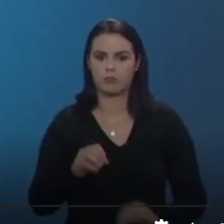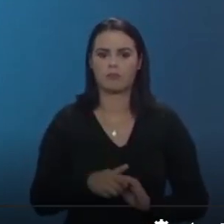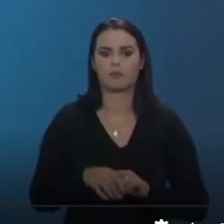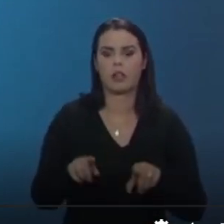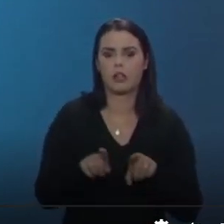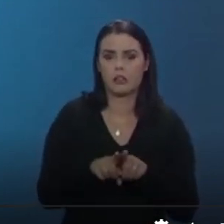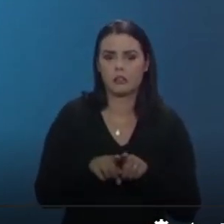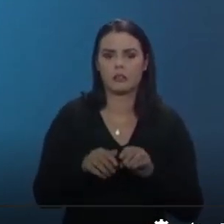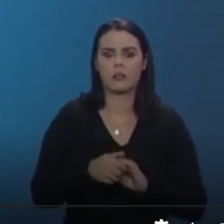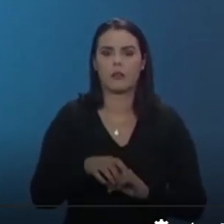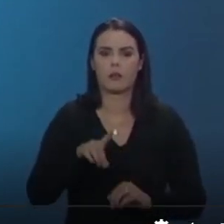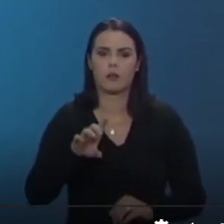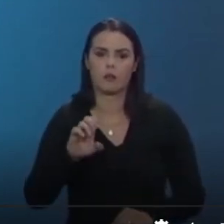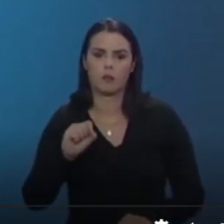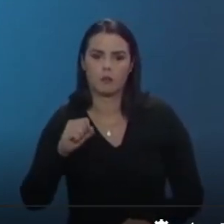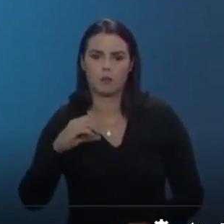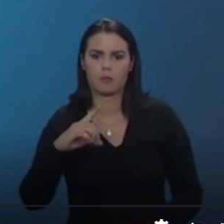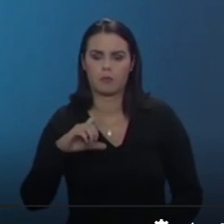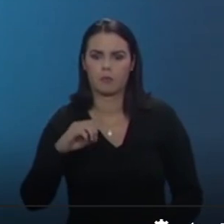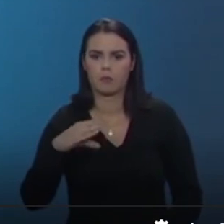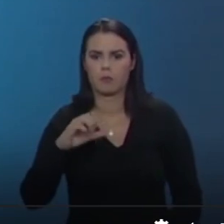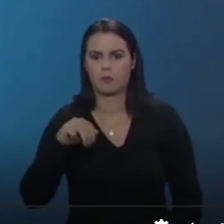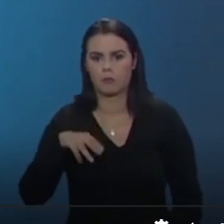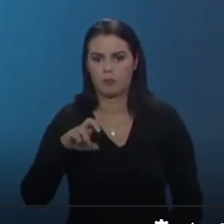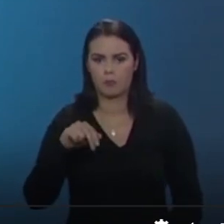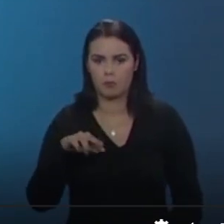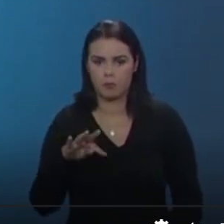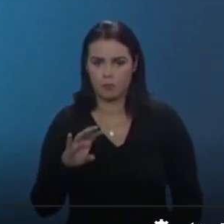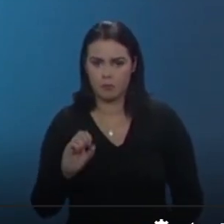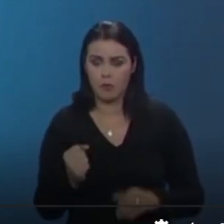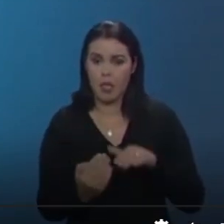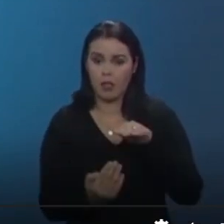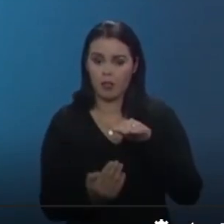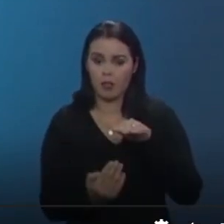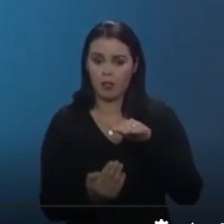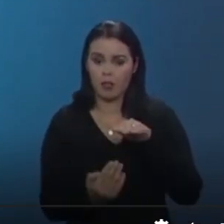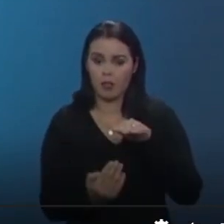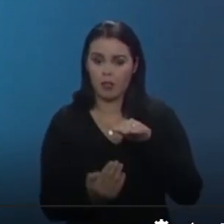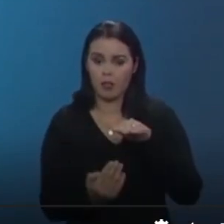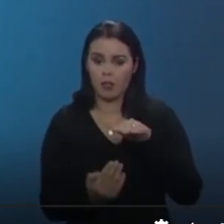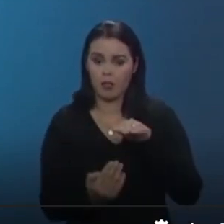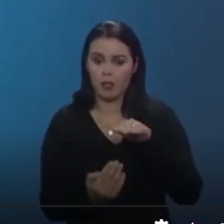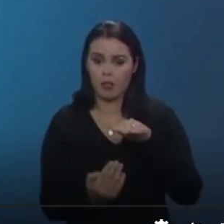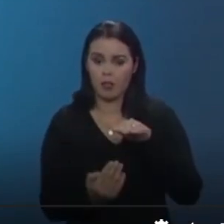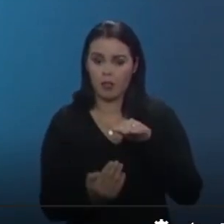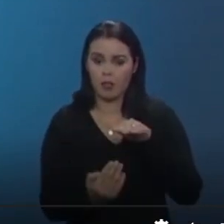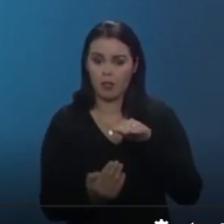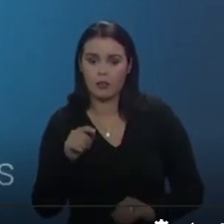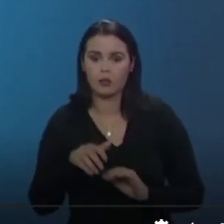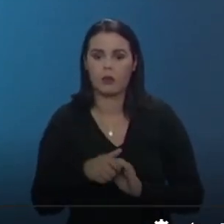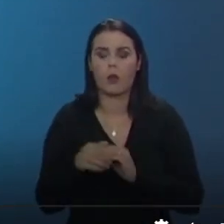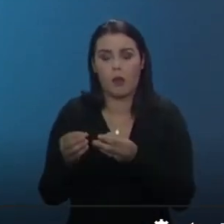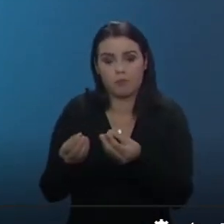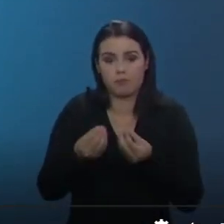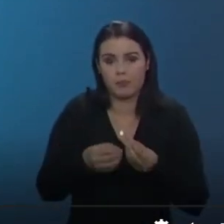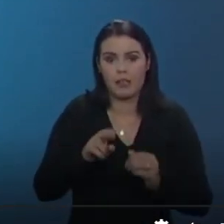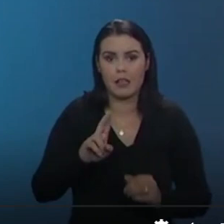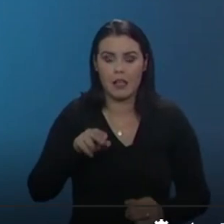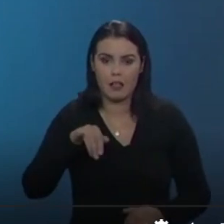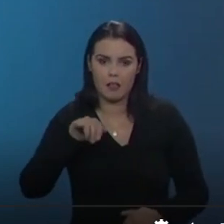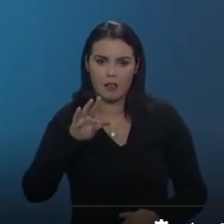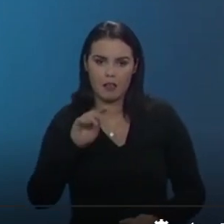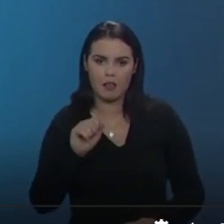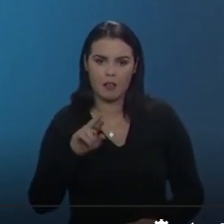os deslocamentos dos nós da estrutura são bloqueados para que cada nó receba deslocamentos unitários. Dessa forma,